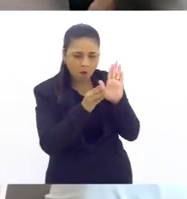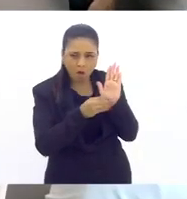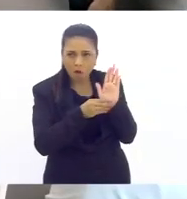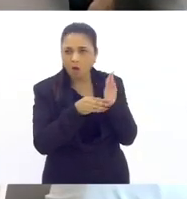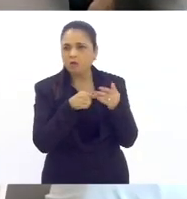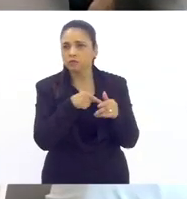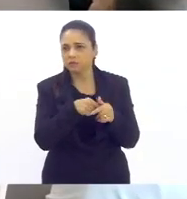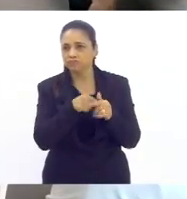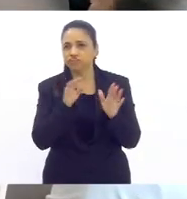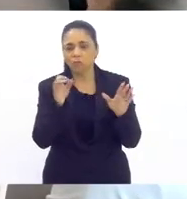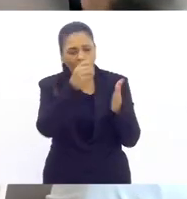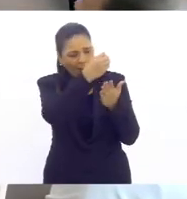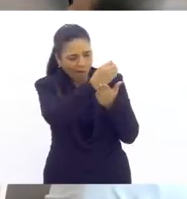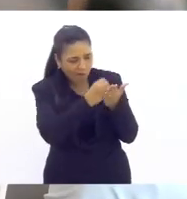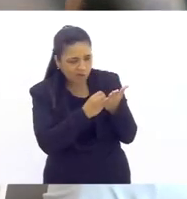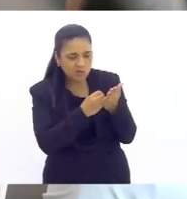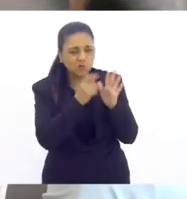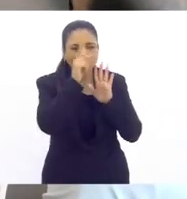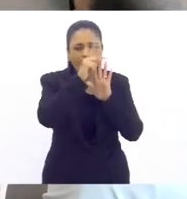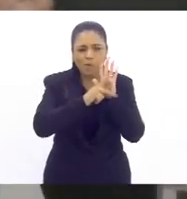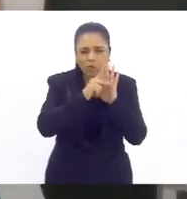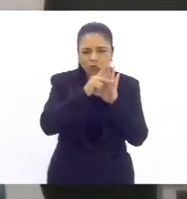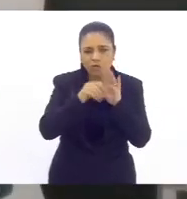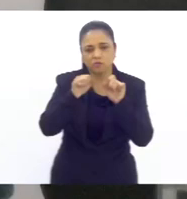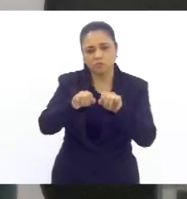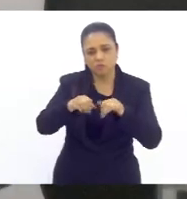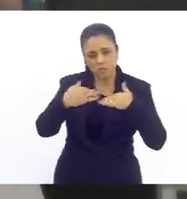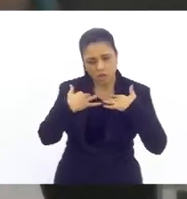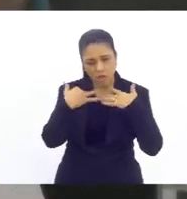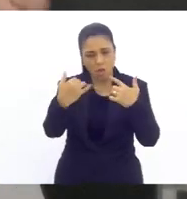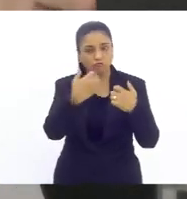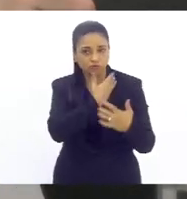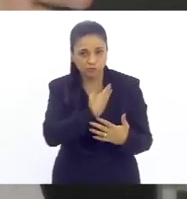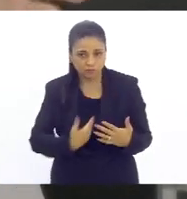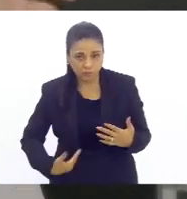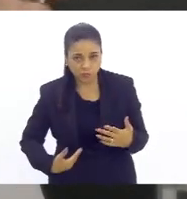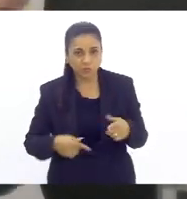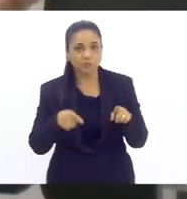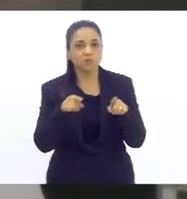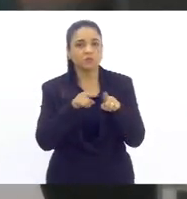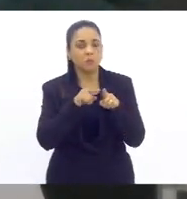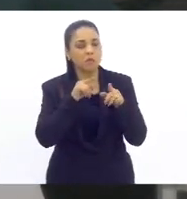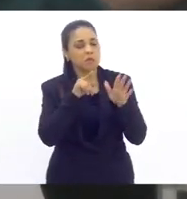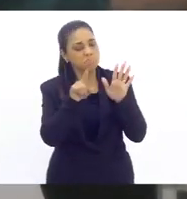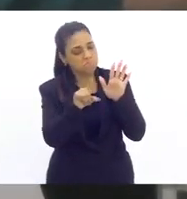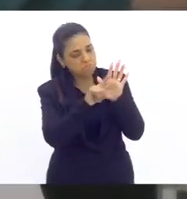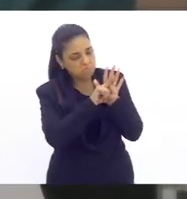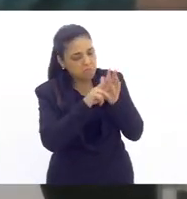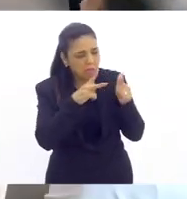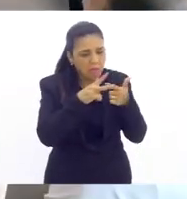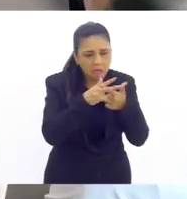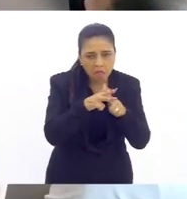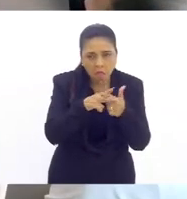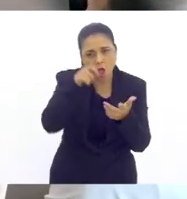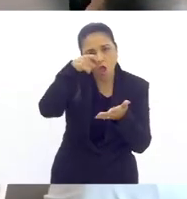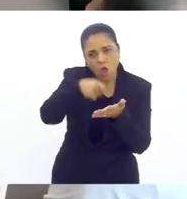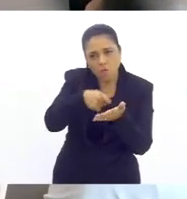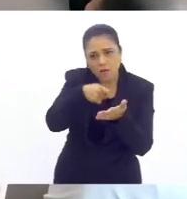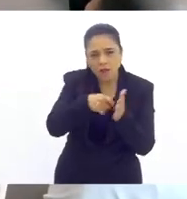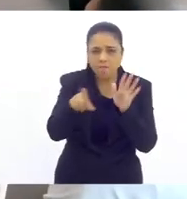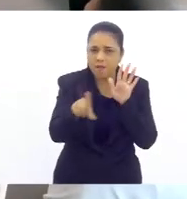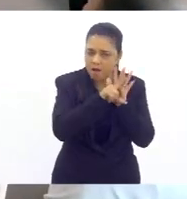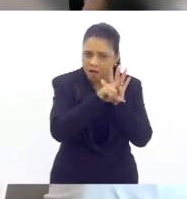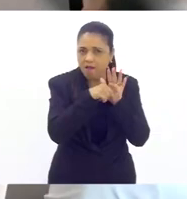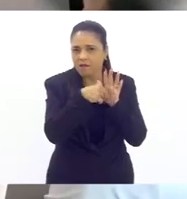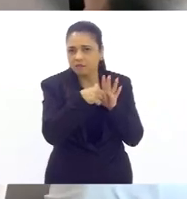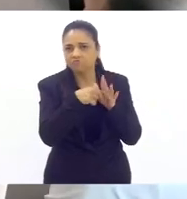de ofícios de projetos de audiências né de aperfeiçoamento da lei de brigar pelas serem cumpridas né